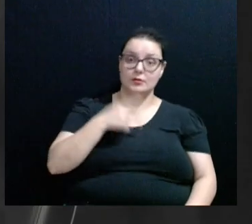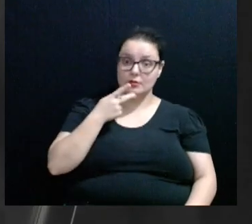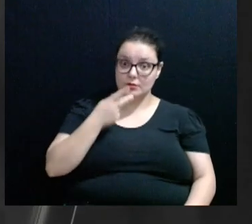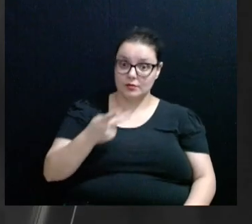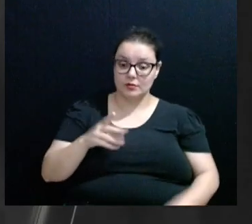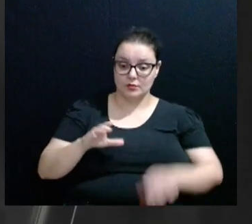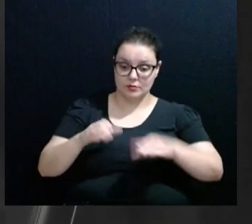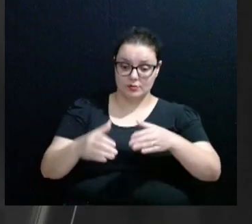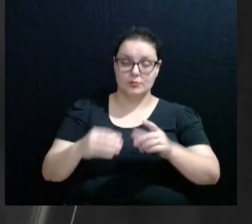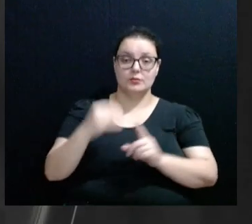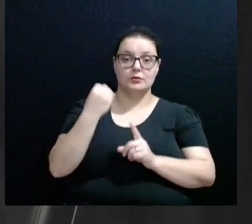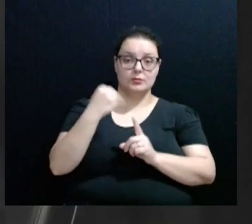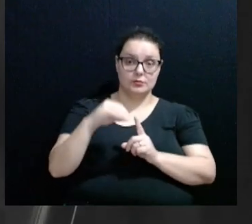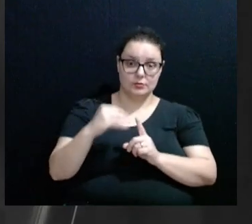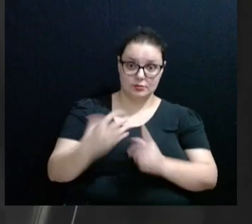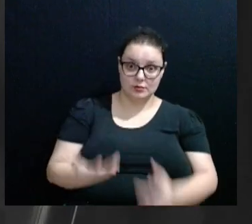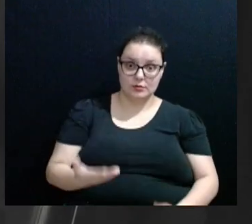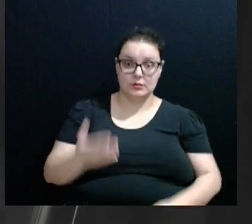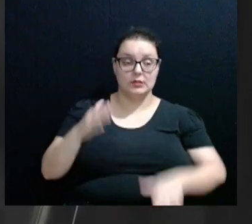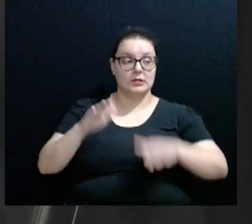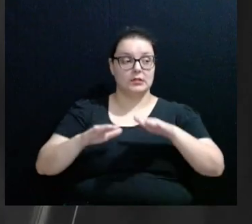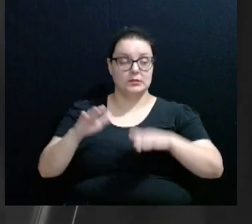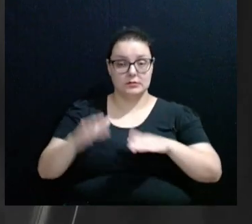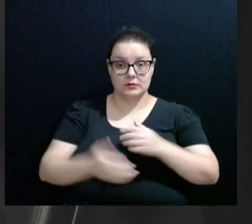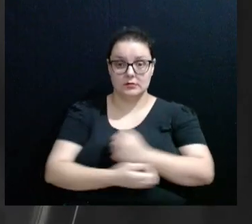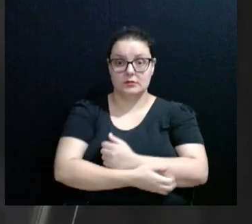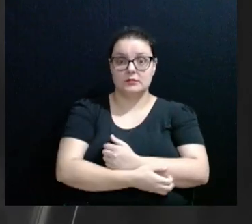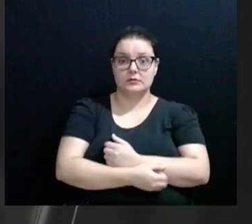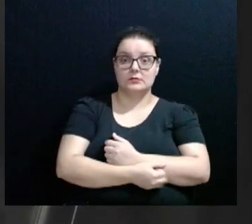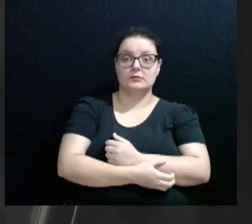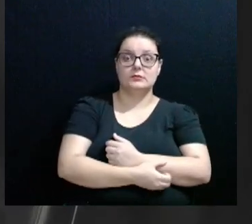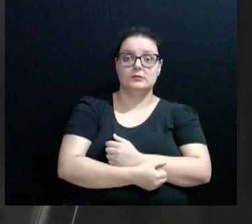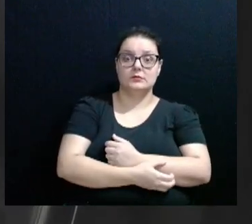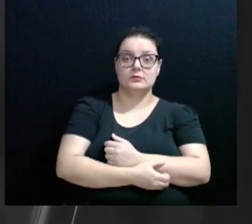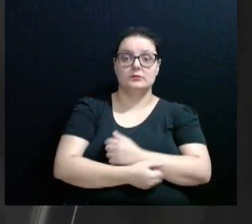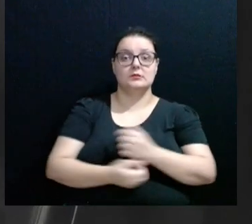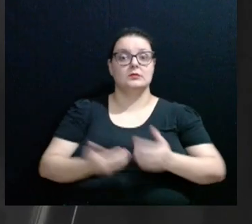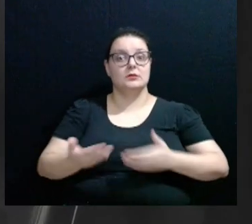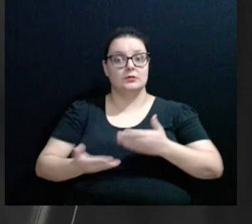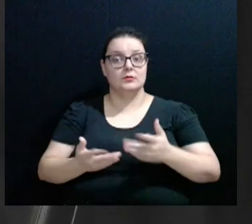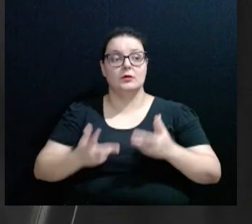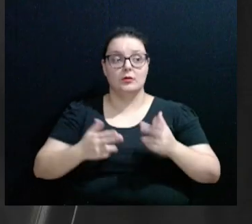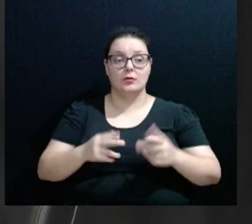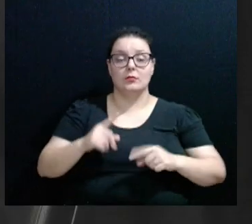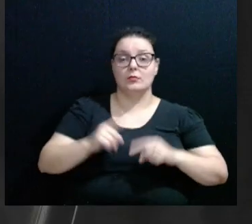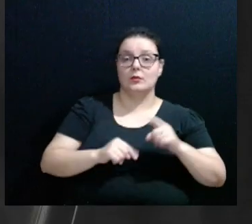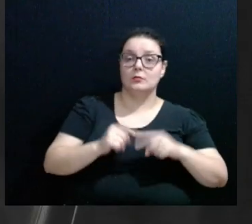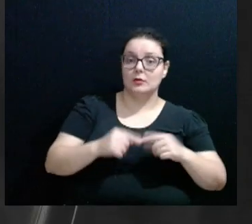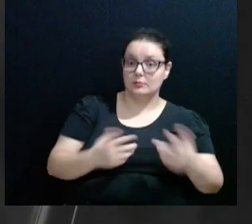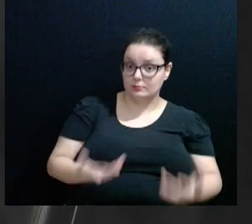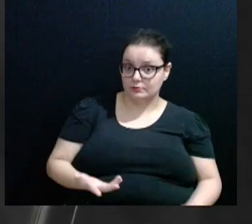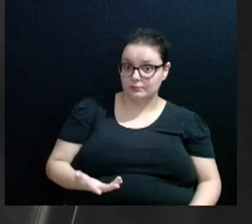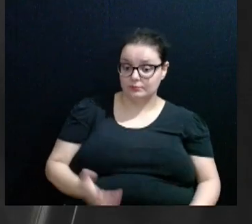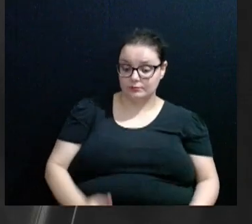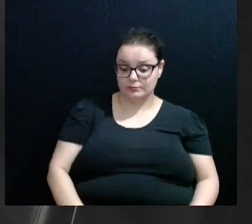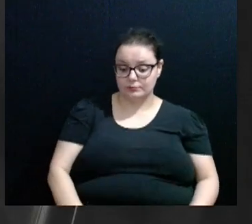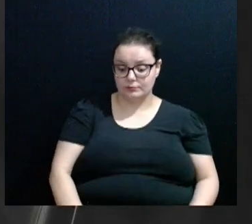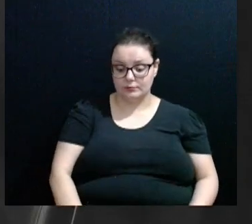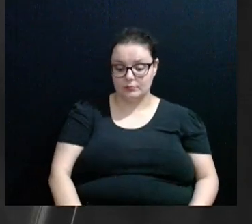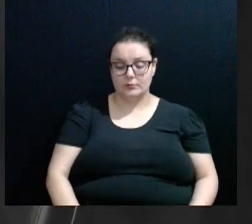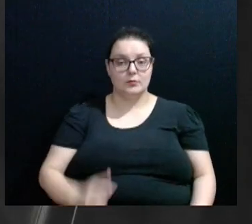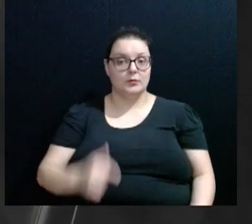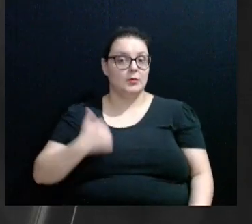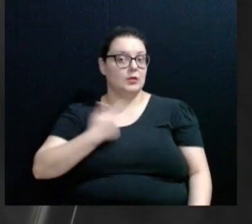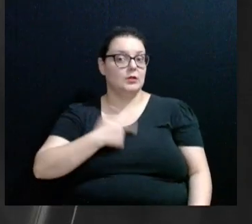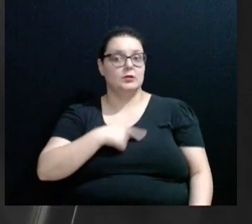de vulneráveis que muitas vezes são tratados como objetos e que a gente não percebeu